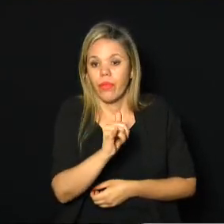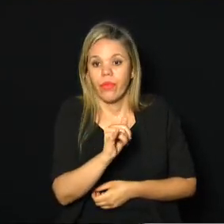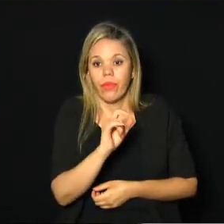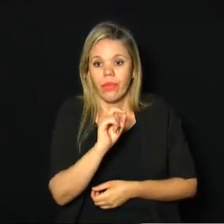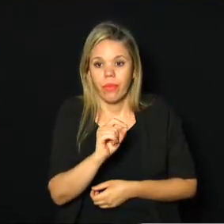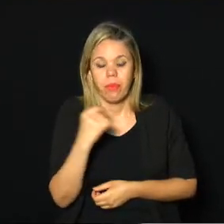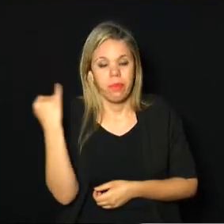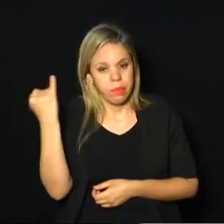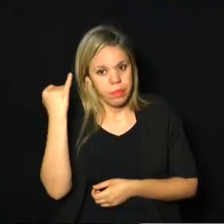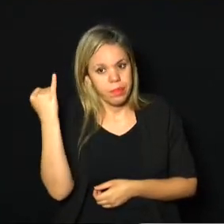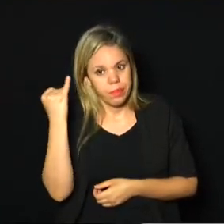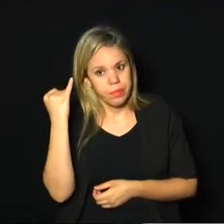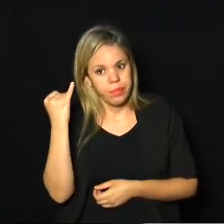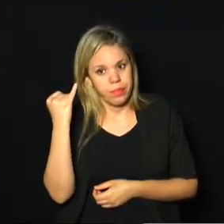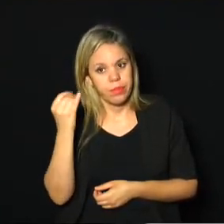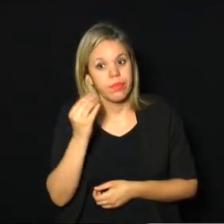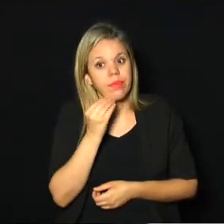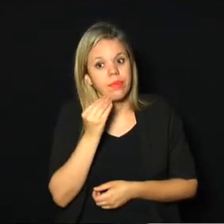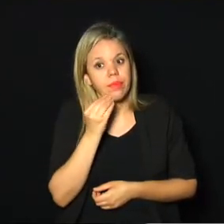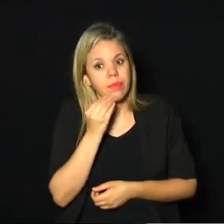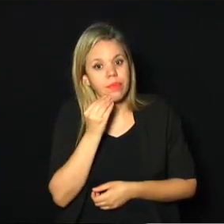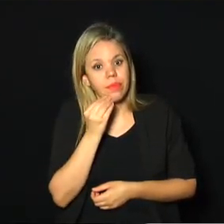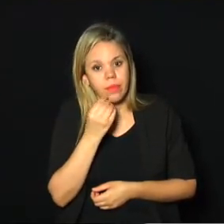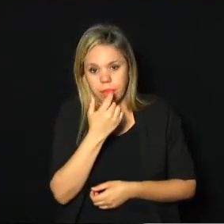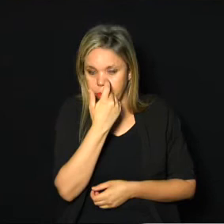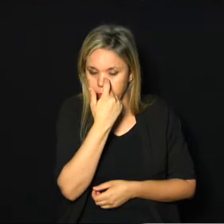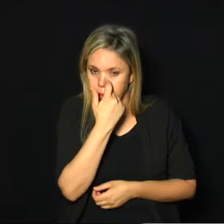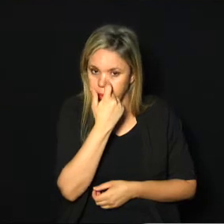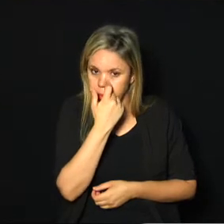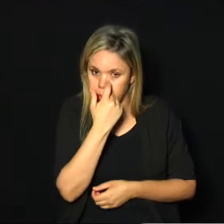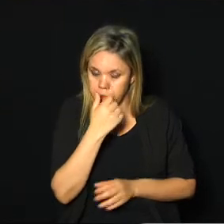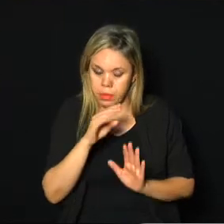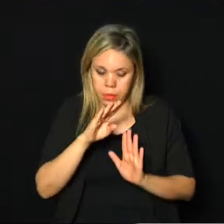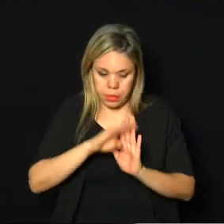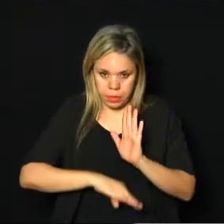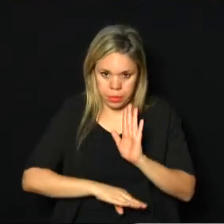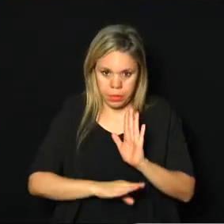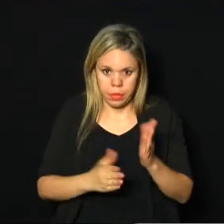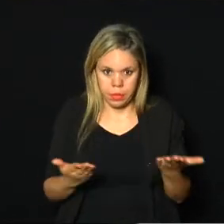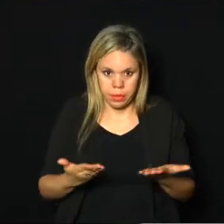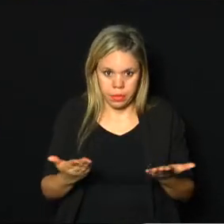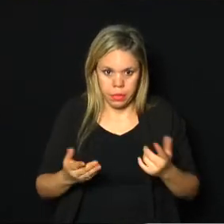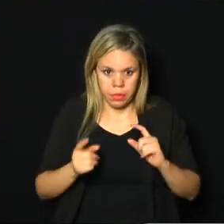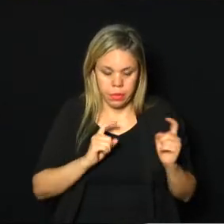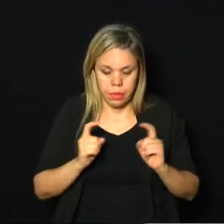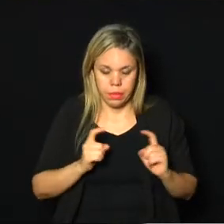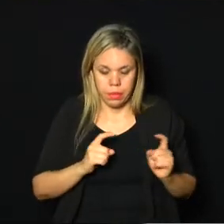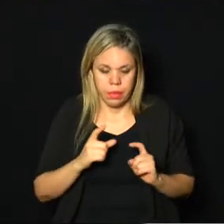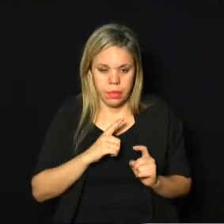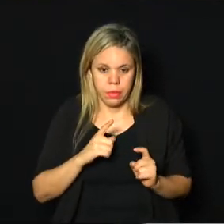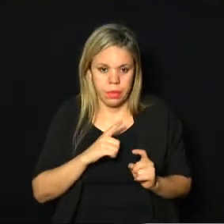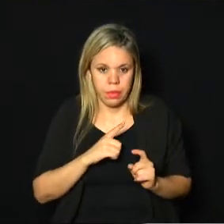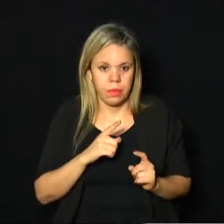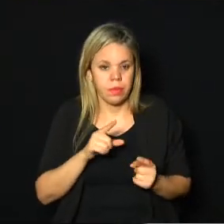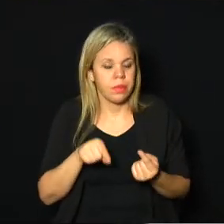muito importante, é oportuno essa pauta nessa reunião de hoje, tendo em vista